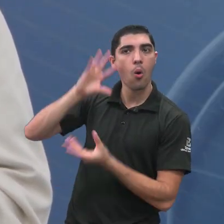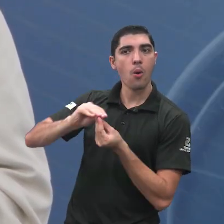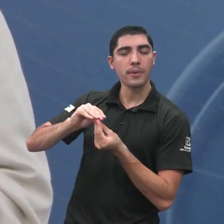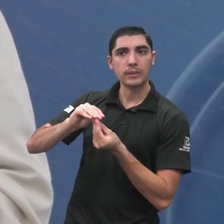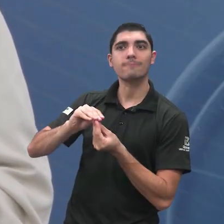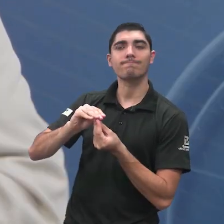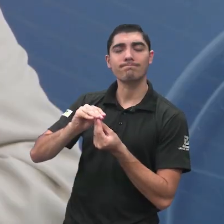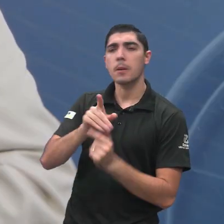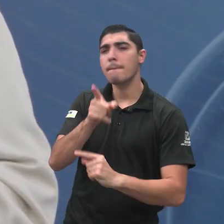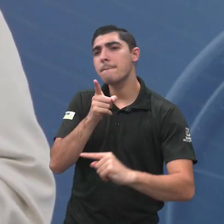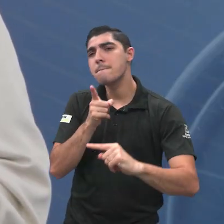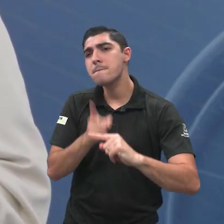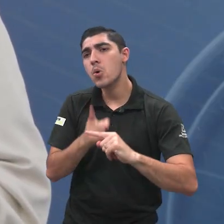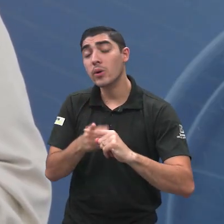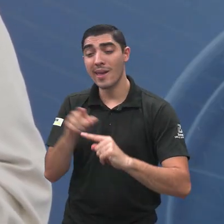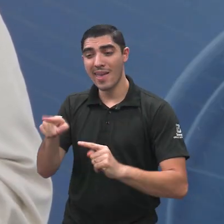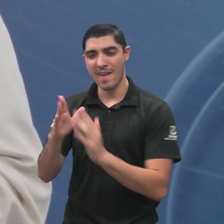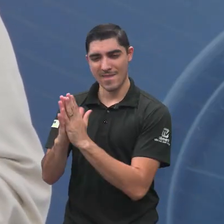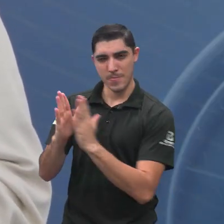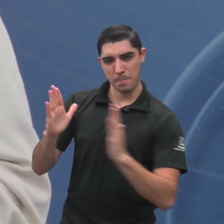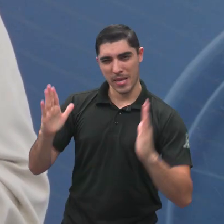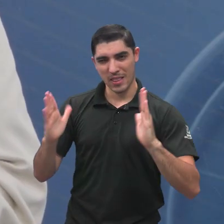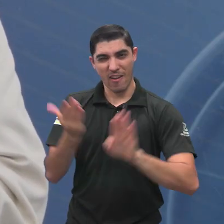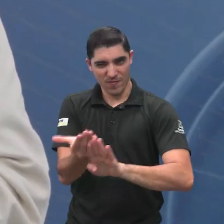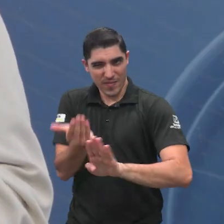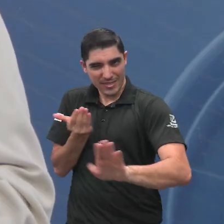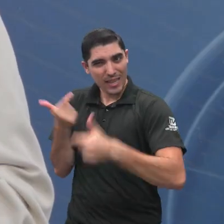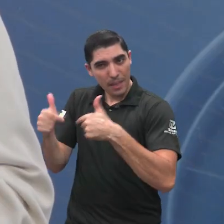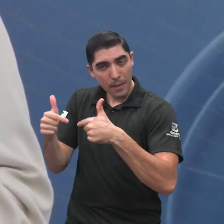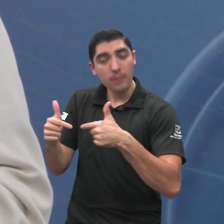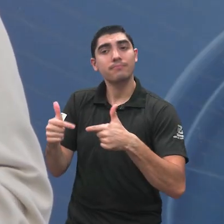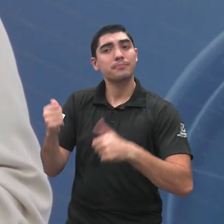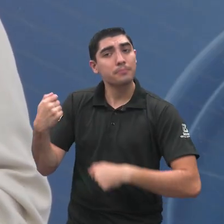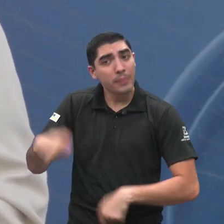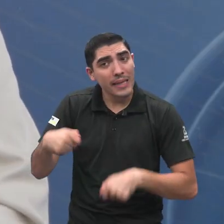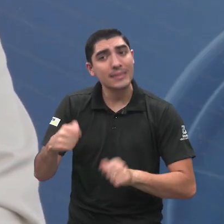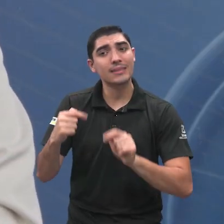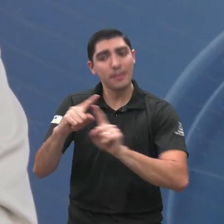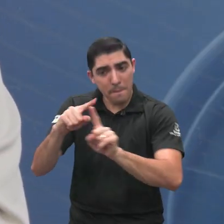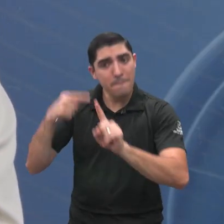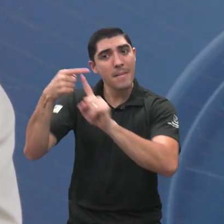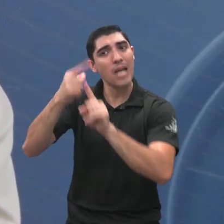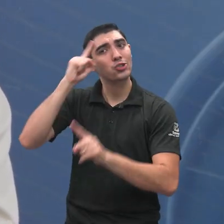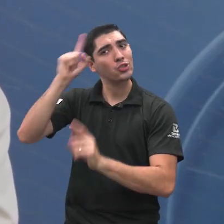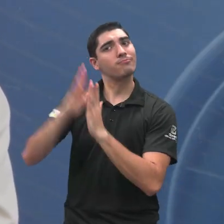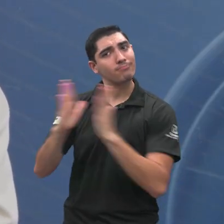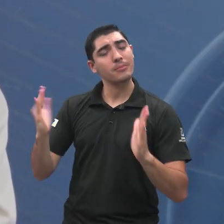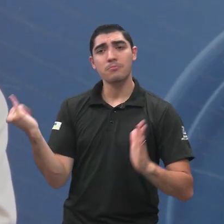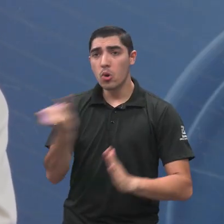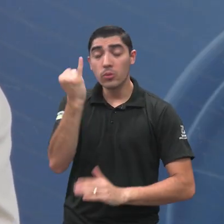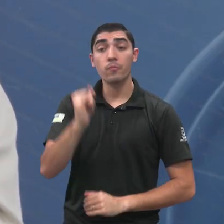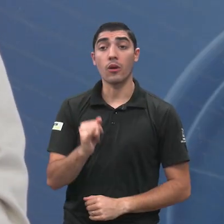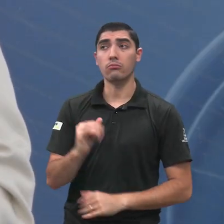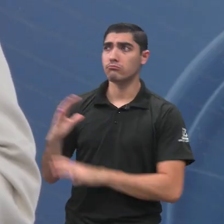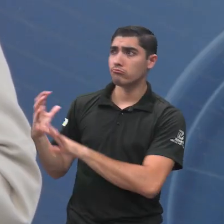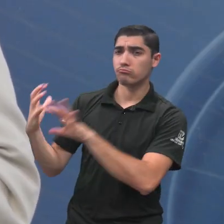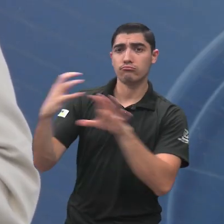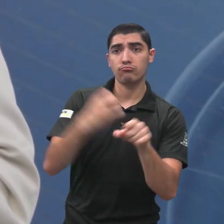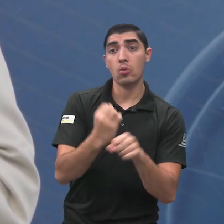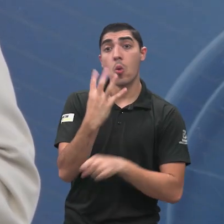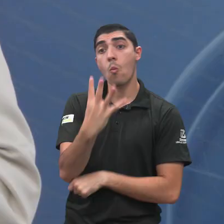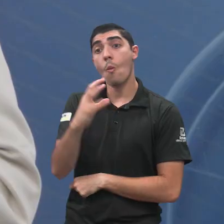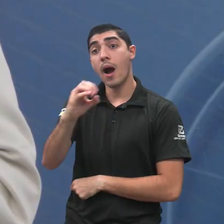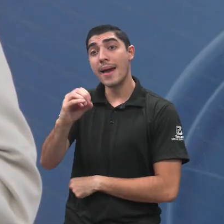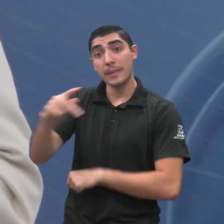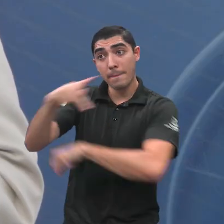a ampliação da licença paternidade no Brasil é tão necessária, né? Em mais de 40 países, esse período